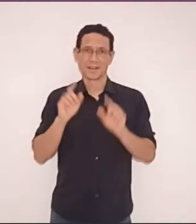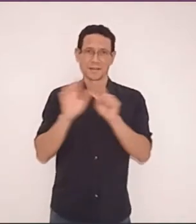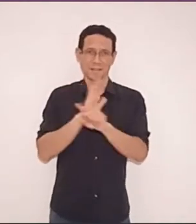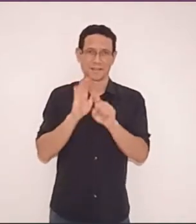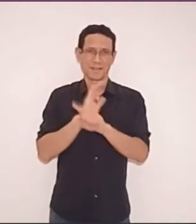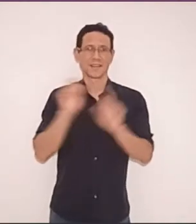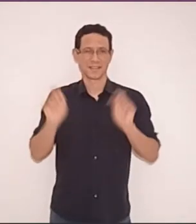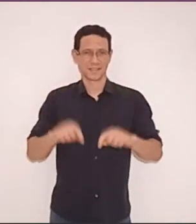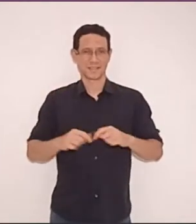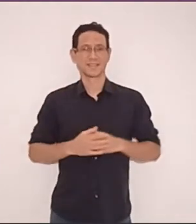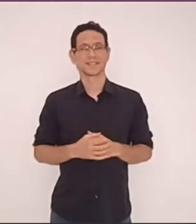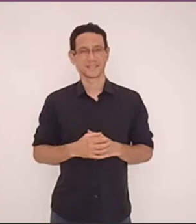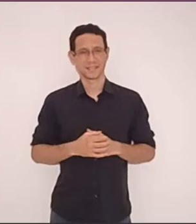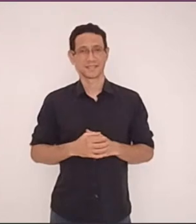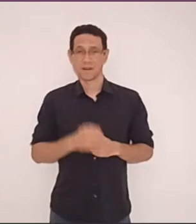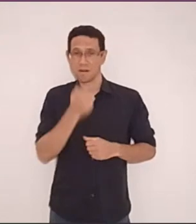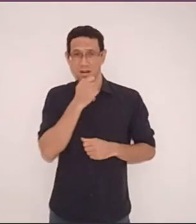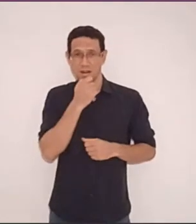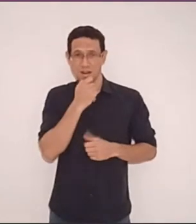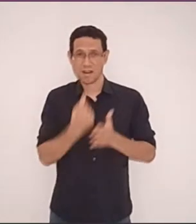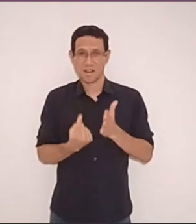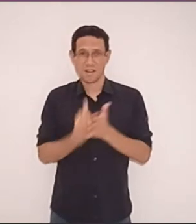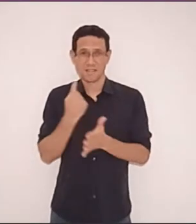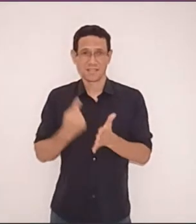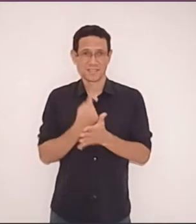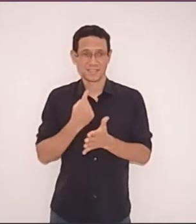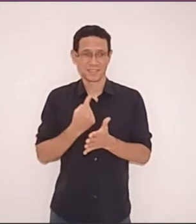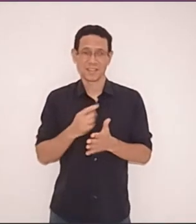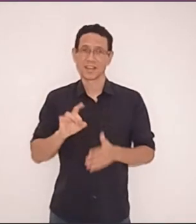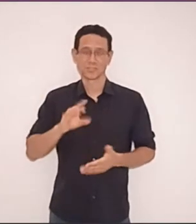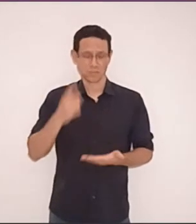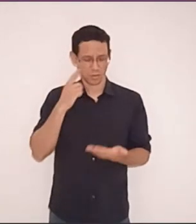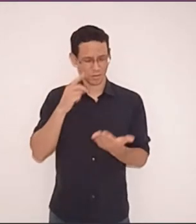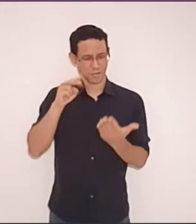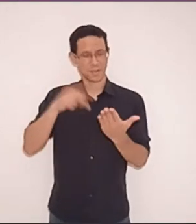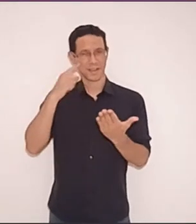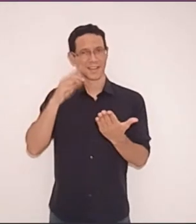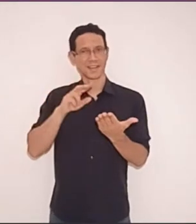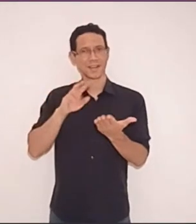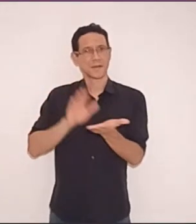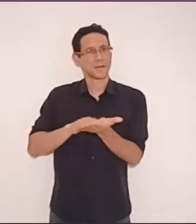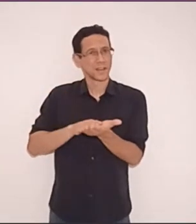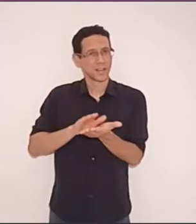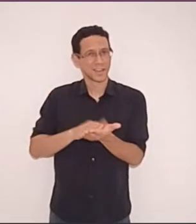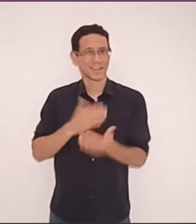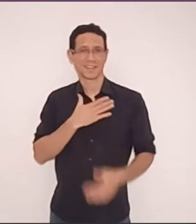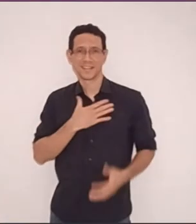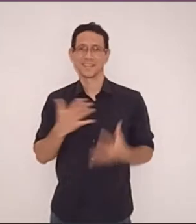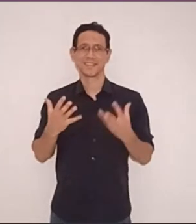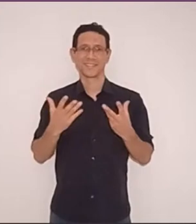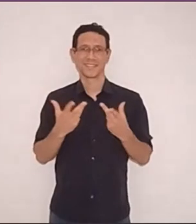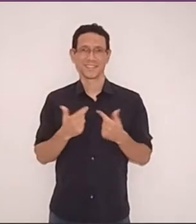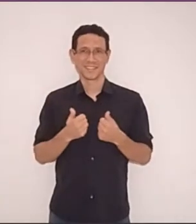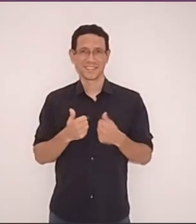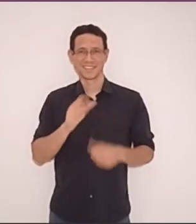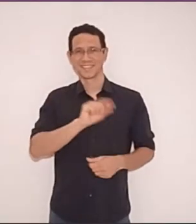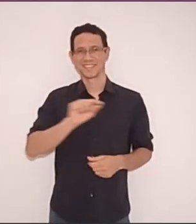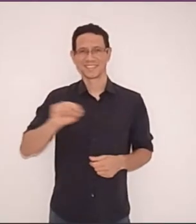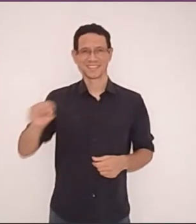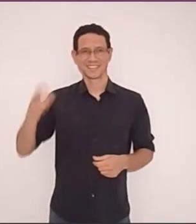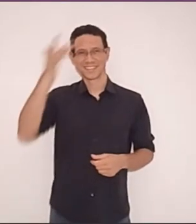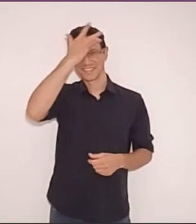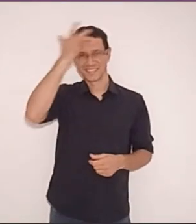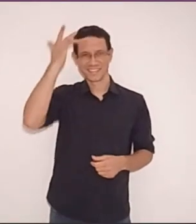bate bola aqui mas enquanto não chega pergunta tem chegado somente elogios Parabéns que fala maravilhosa é